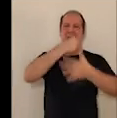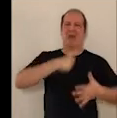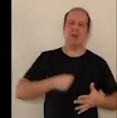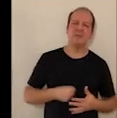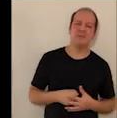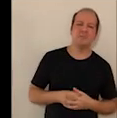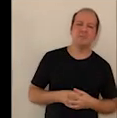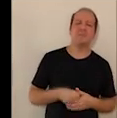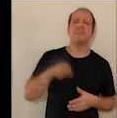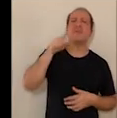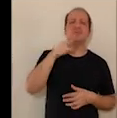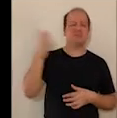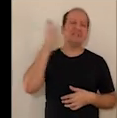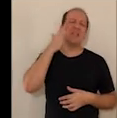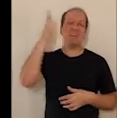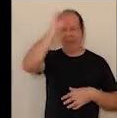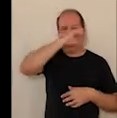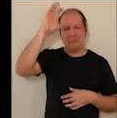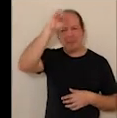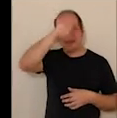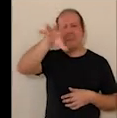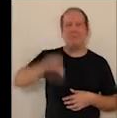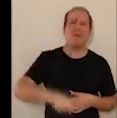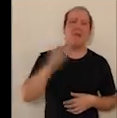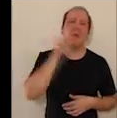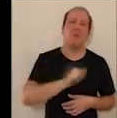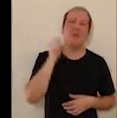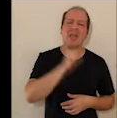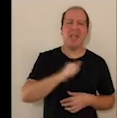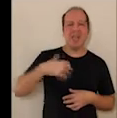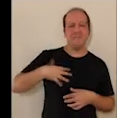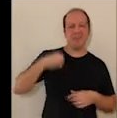Que te sirva de lição por ultrajar mulheres e deserdar filhos.